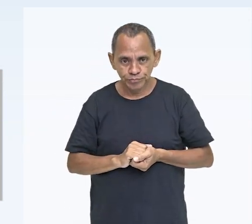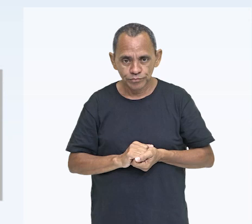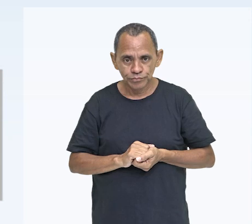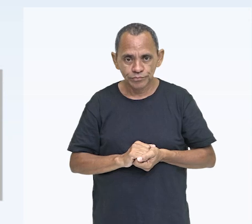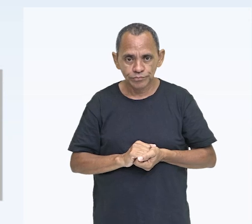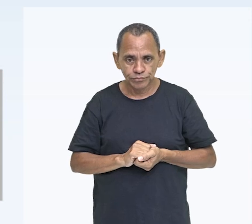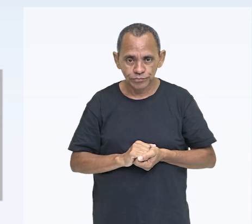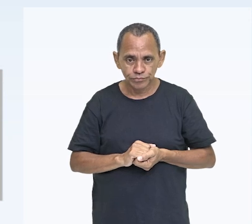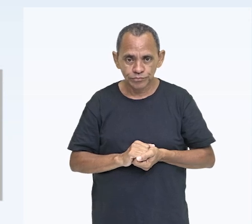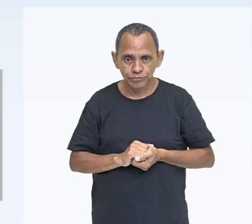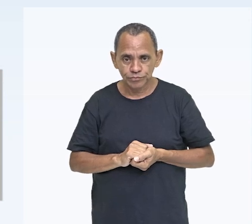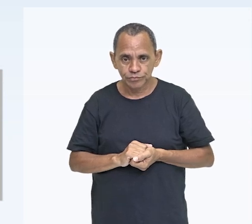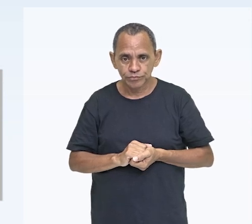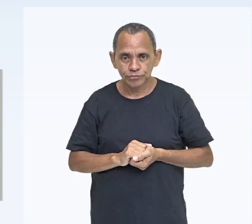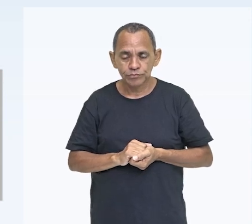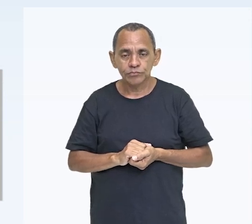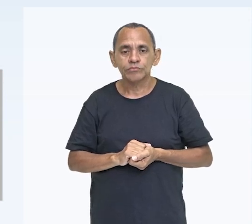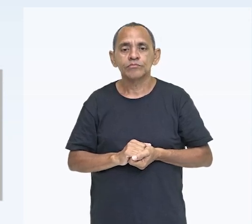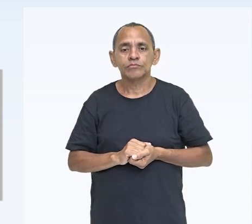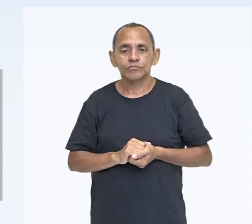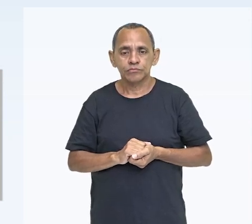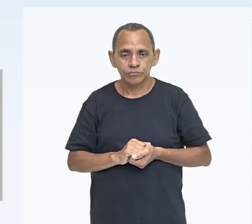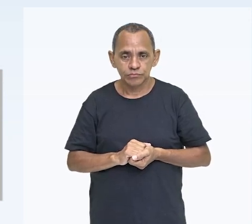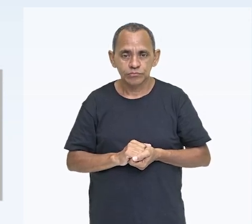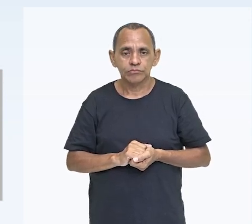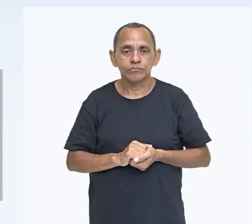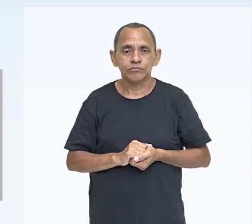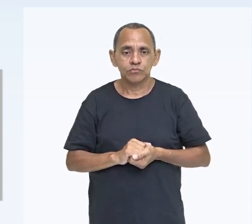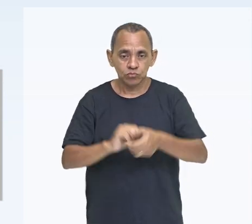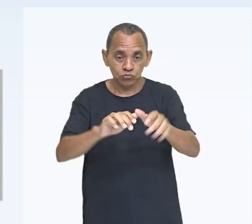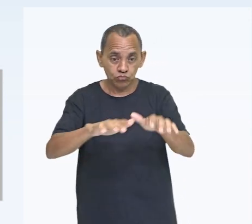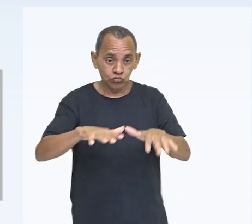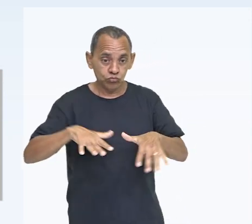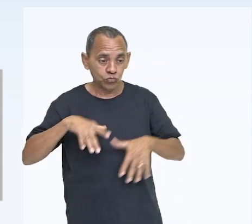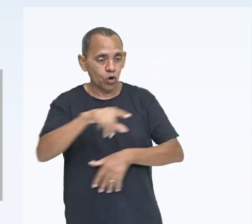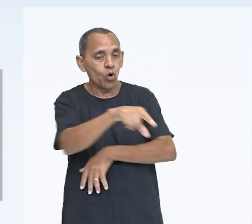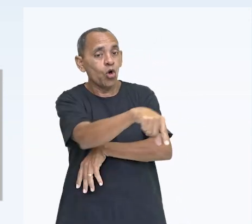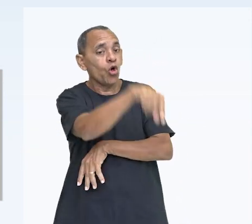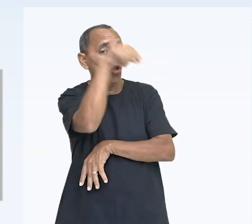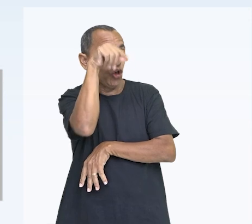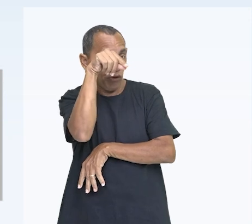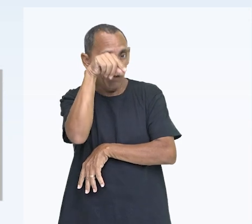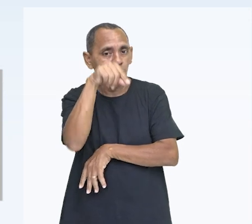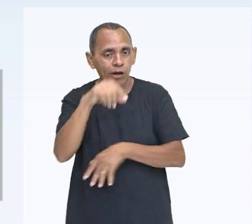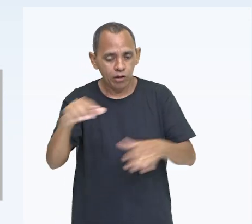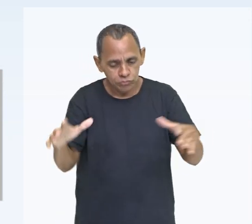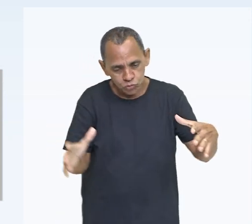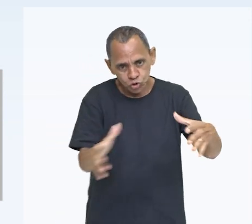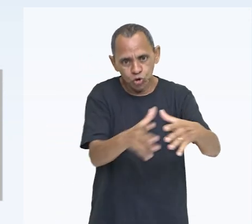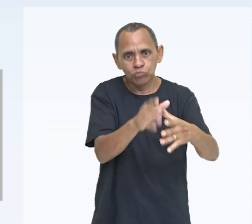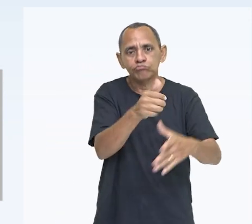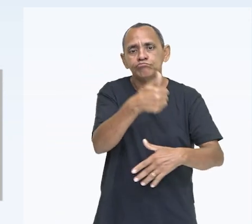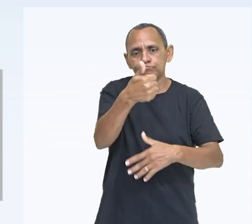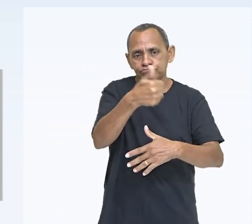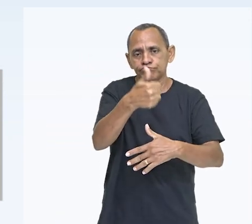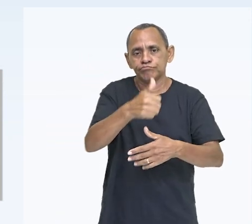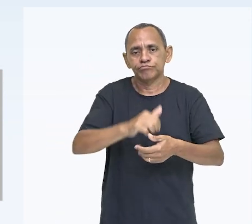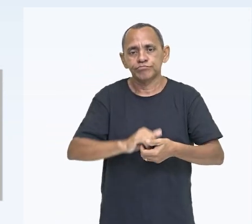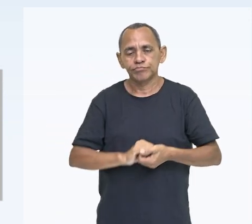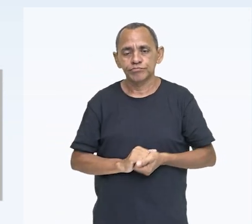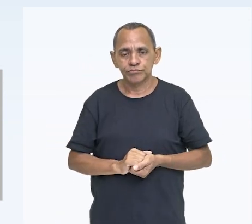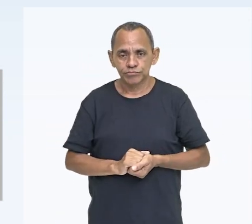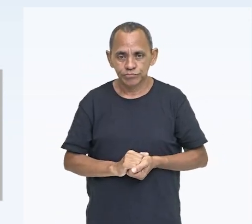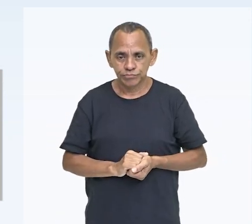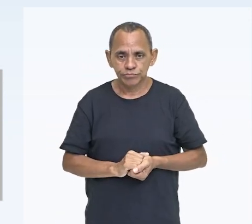a partir os parlamentares vão eleger o primeiro-ministro. Pode ser eleito pelo parlamento, mas pode